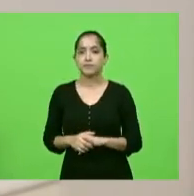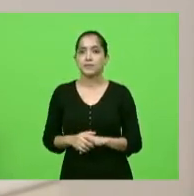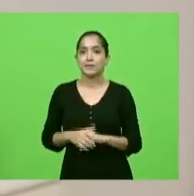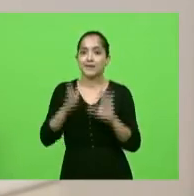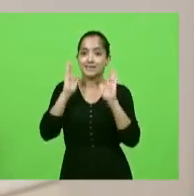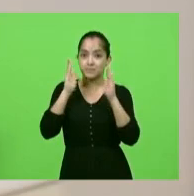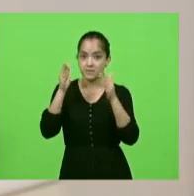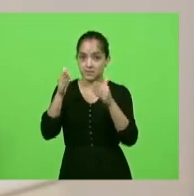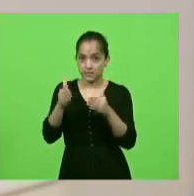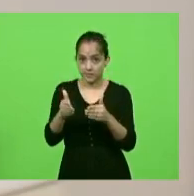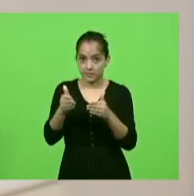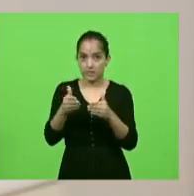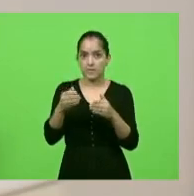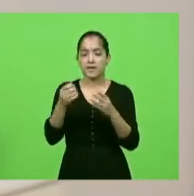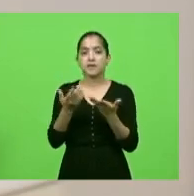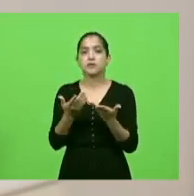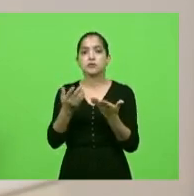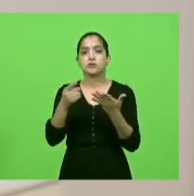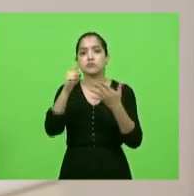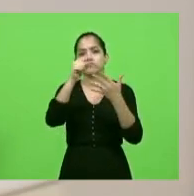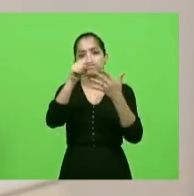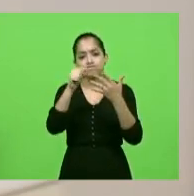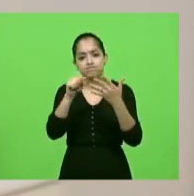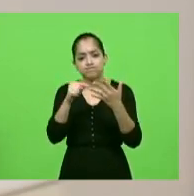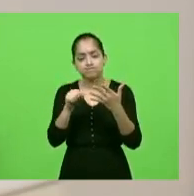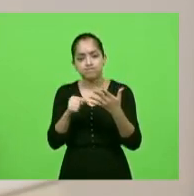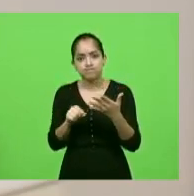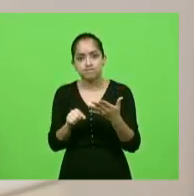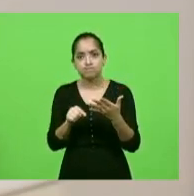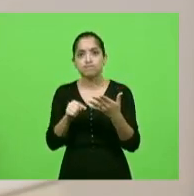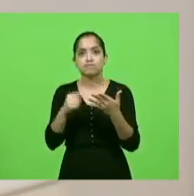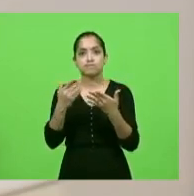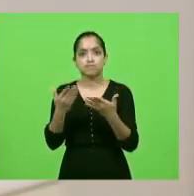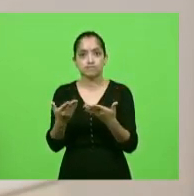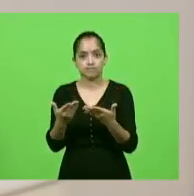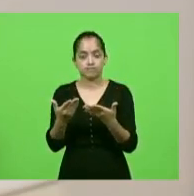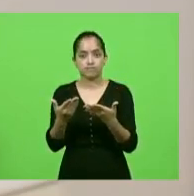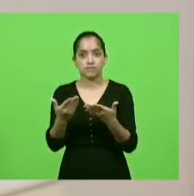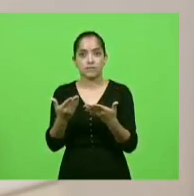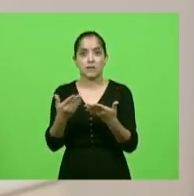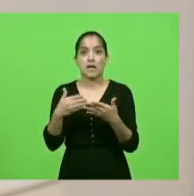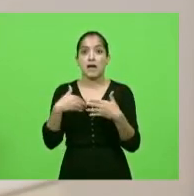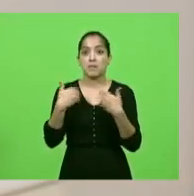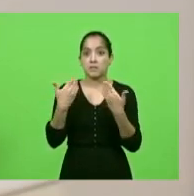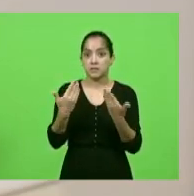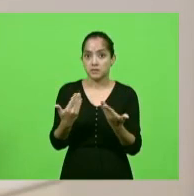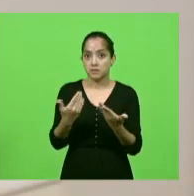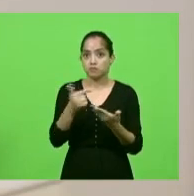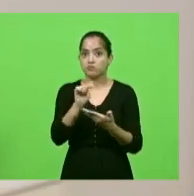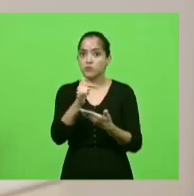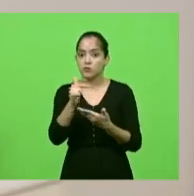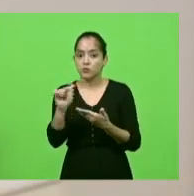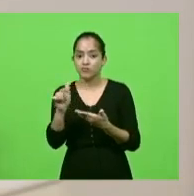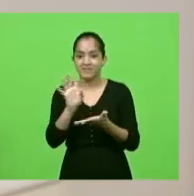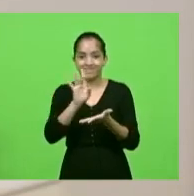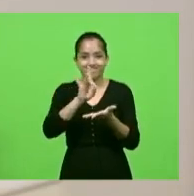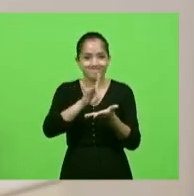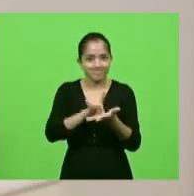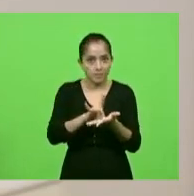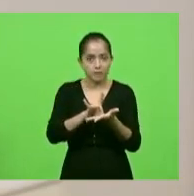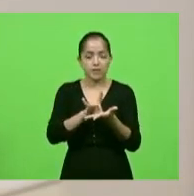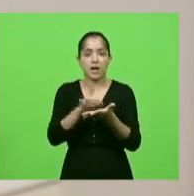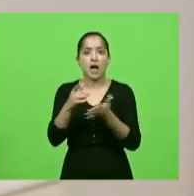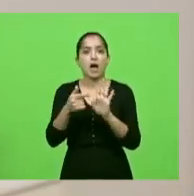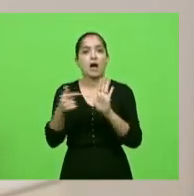Especificamente sobre os requisitos da representação, consigna-se que, apesar de não haver forma pré-definida, a denúncia